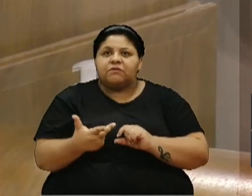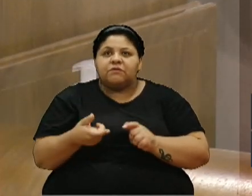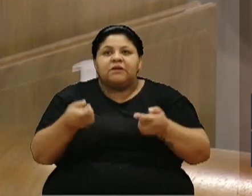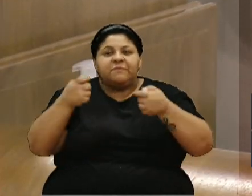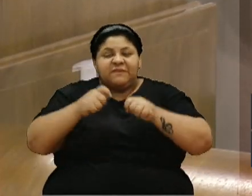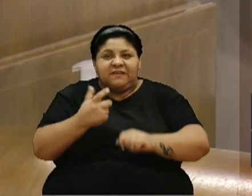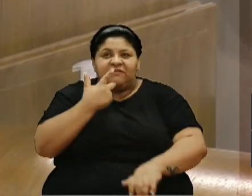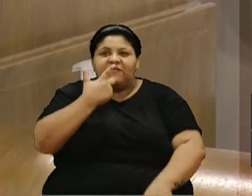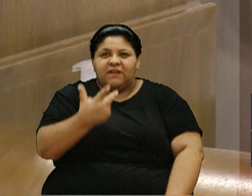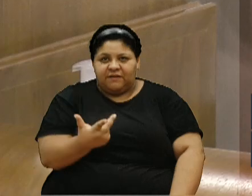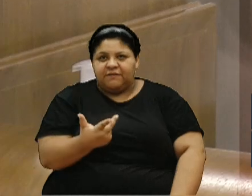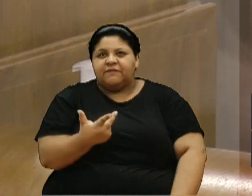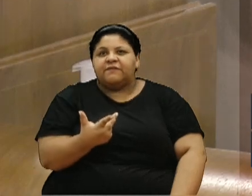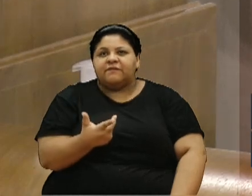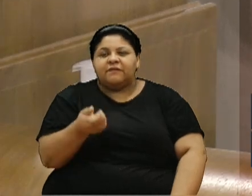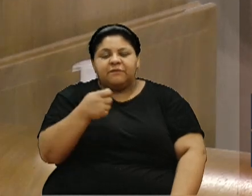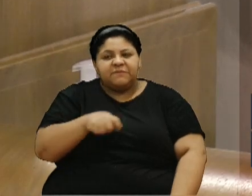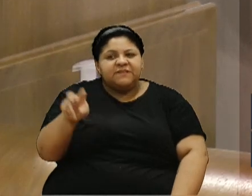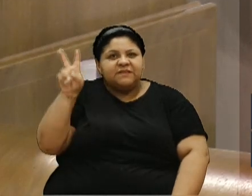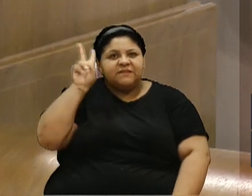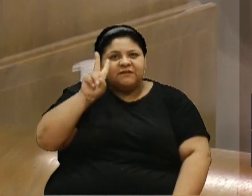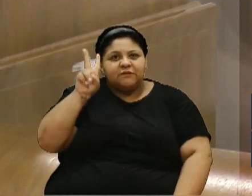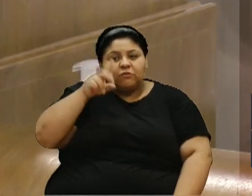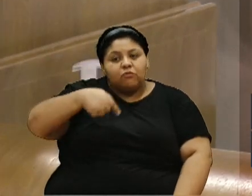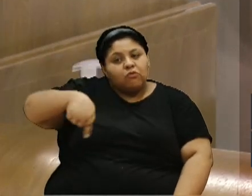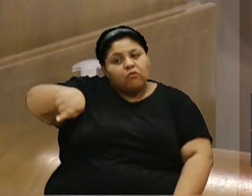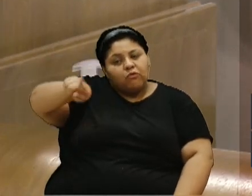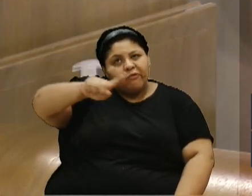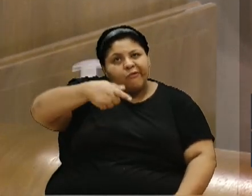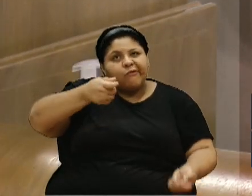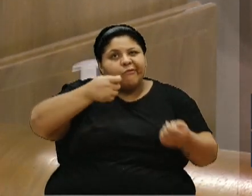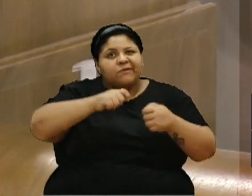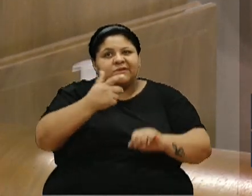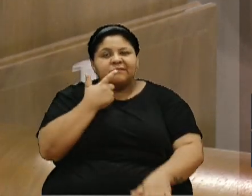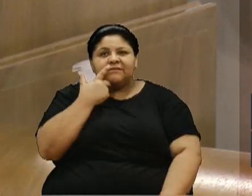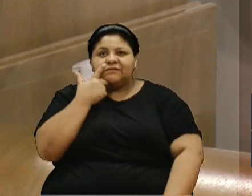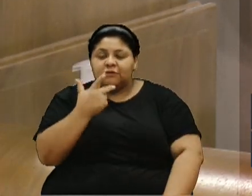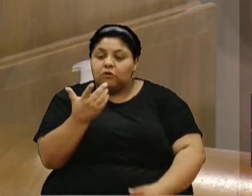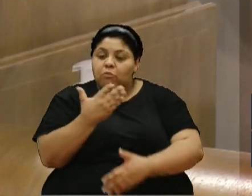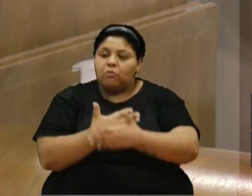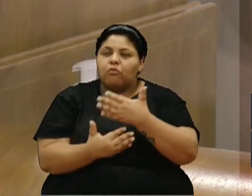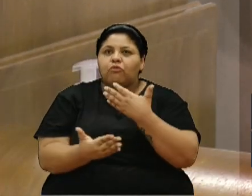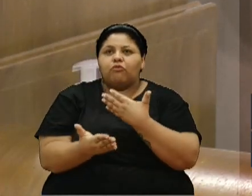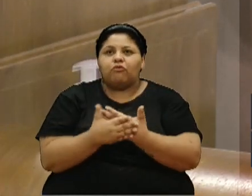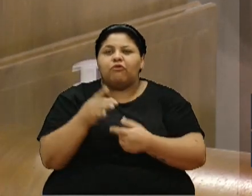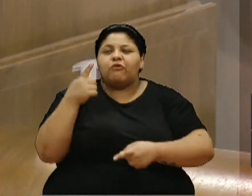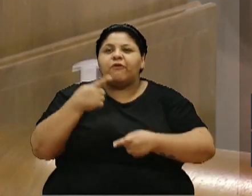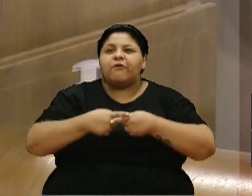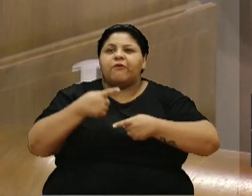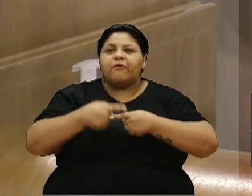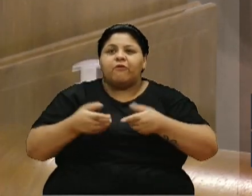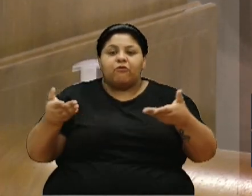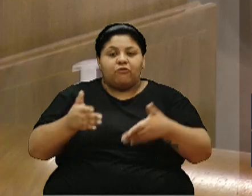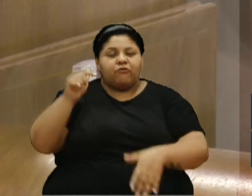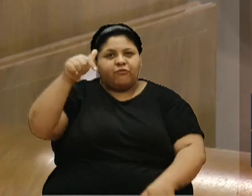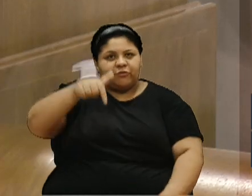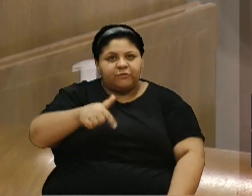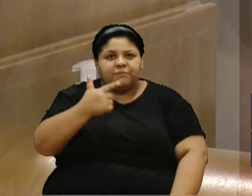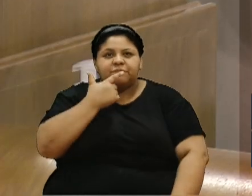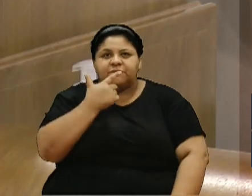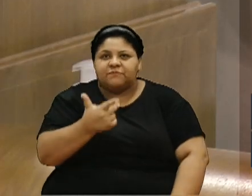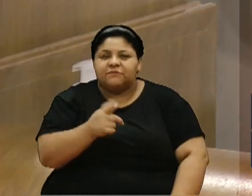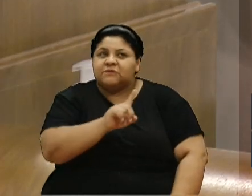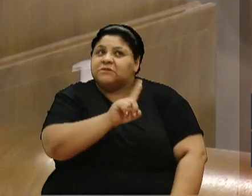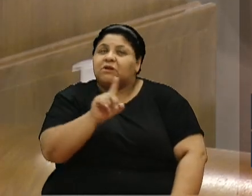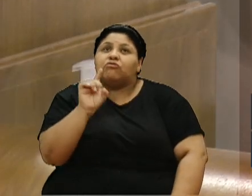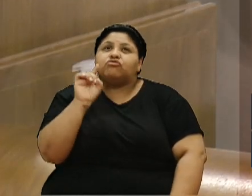ser dito, que deve ser lembrado por nós, que deve ser reforçado por nós, porque quando a gente está aqui falando, a gente